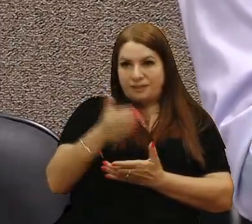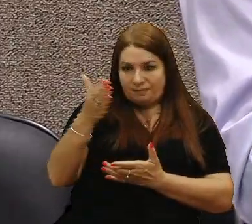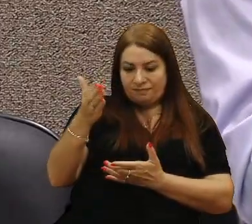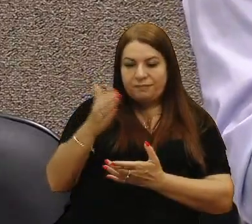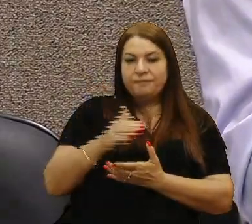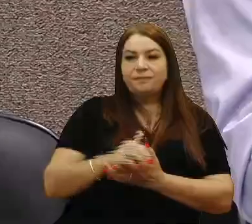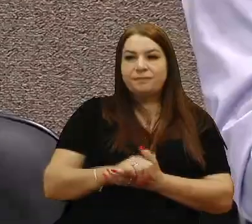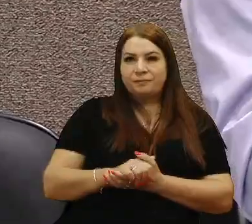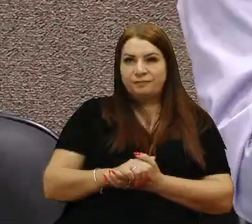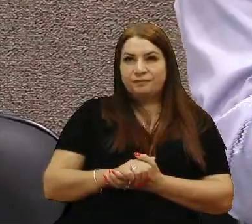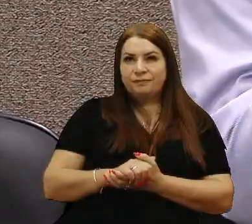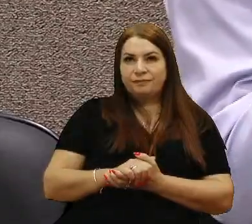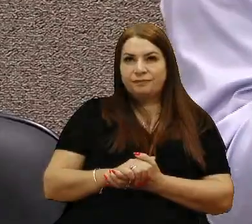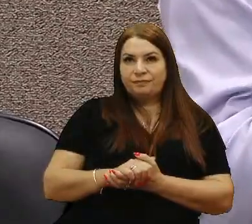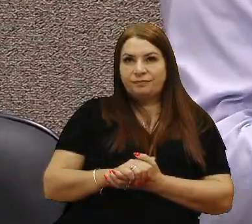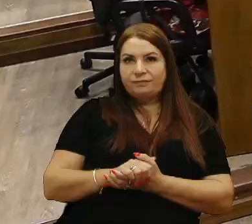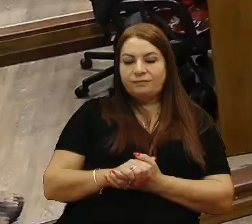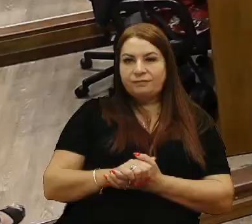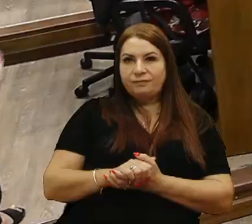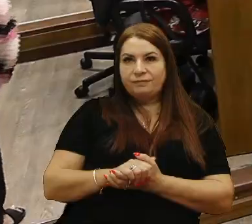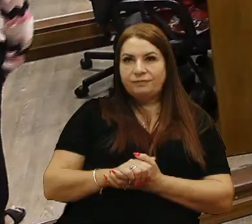parte,